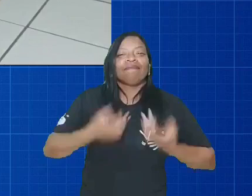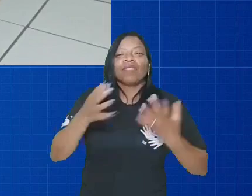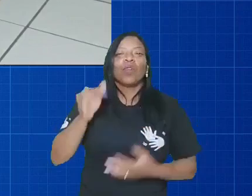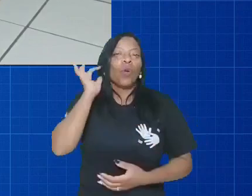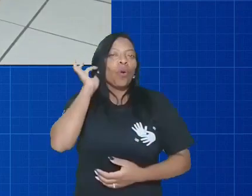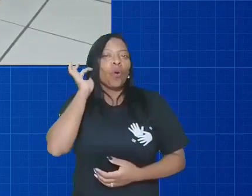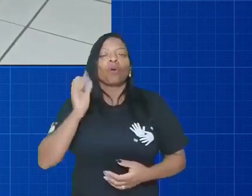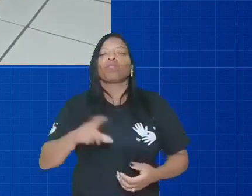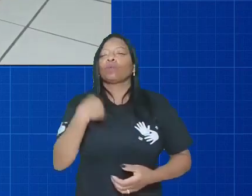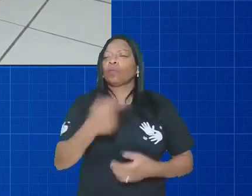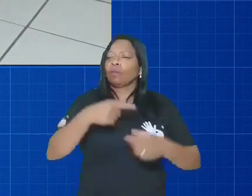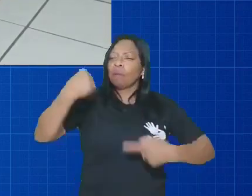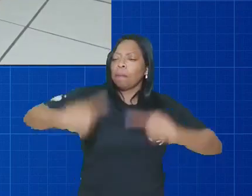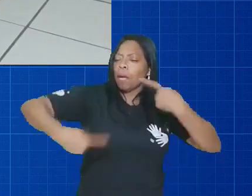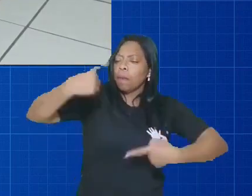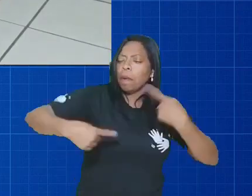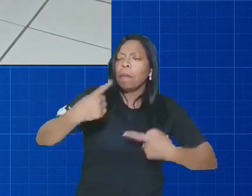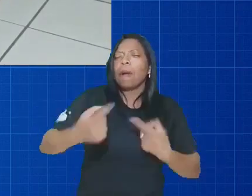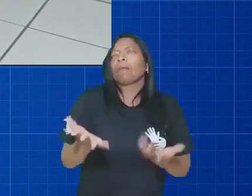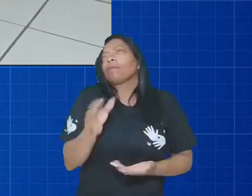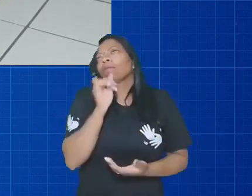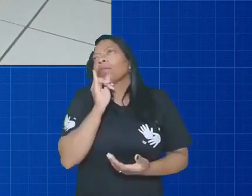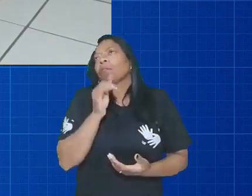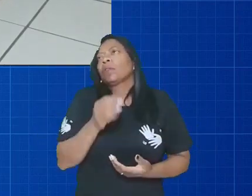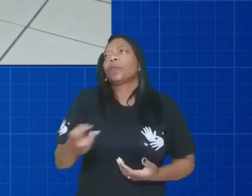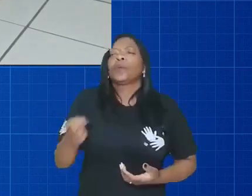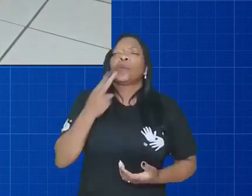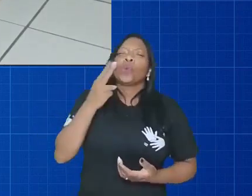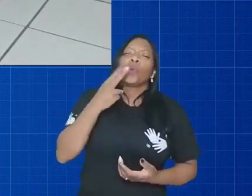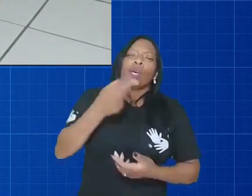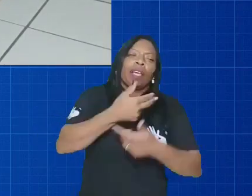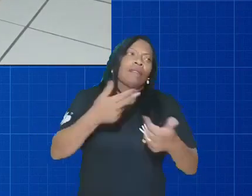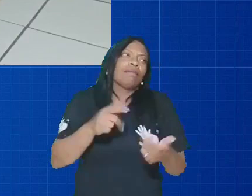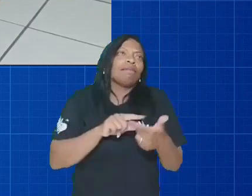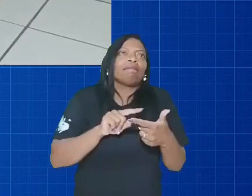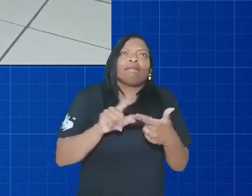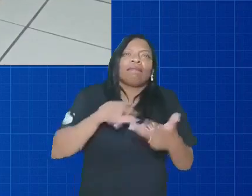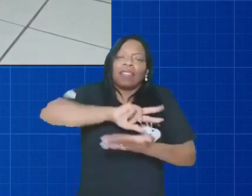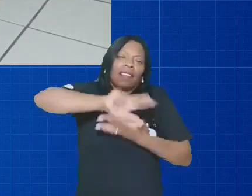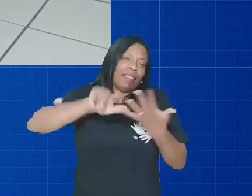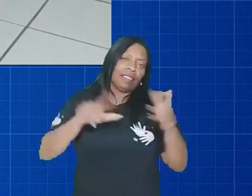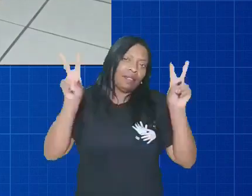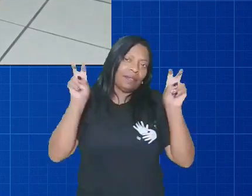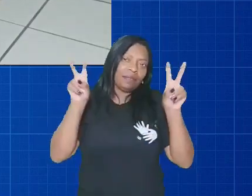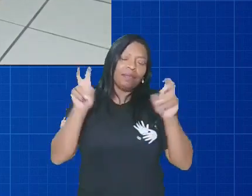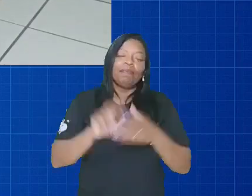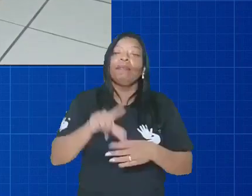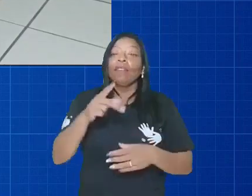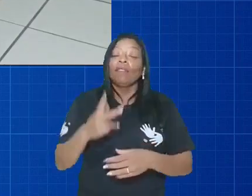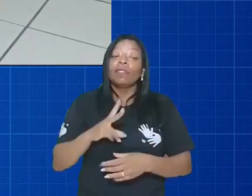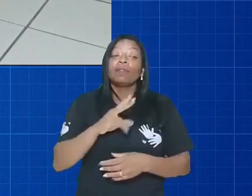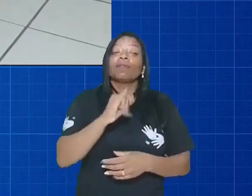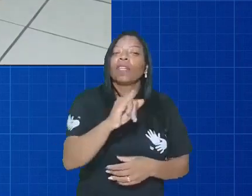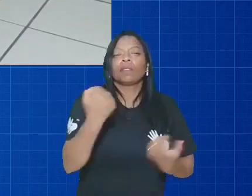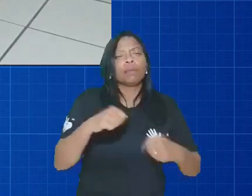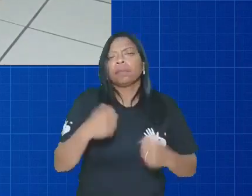né, independente do grupo. Tem sido, assim, uma troca muito gostosa. Então, se você vai sem medo,